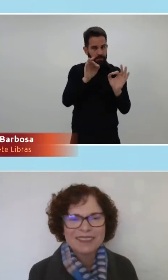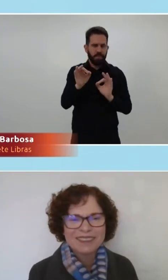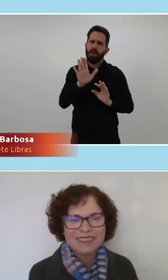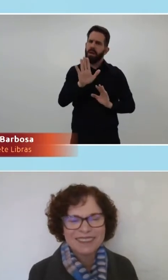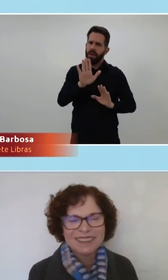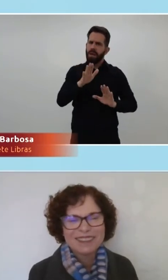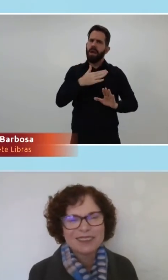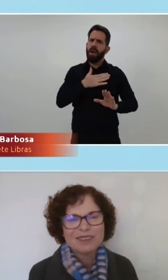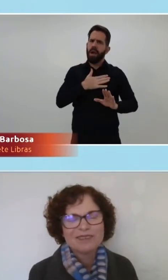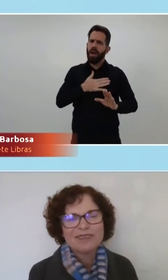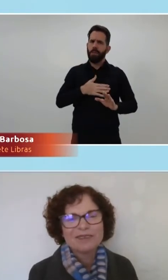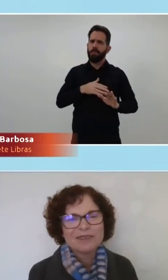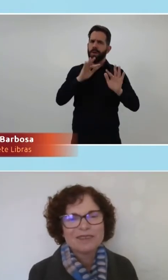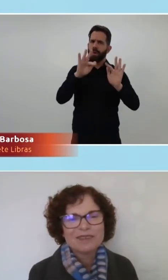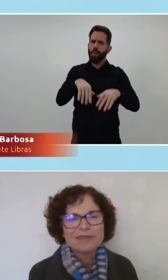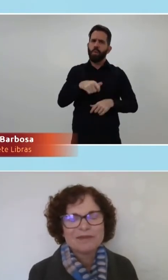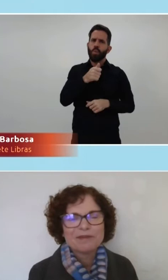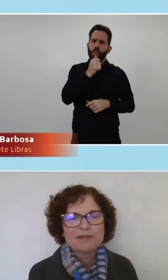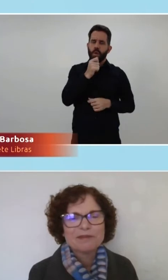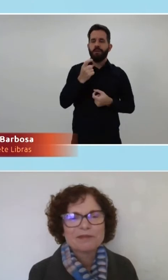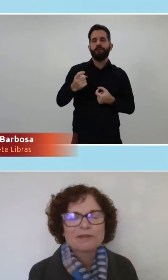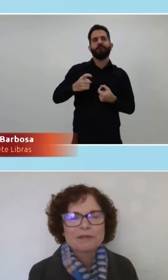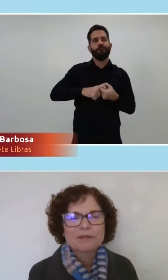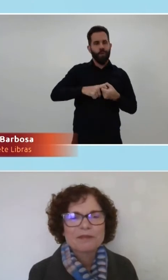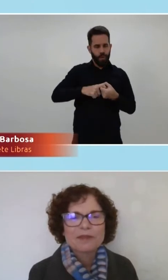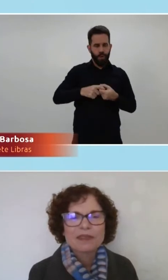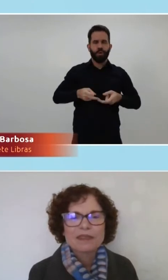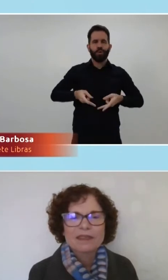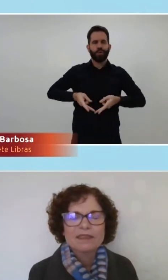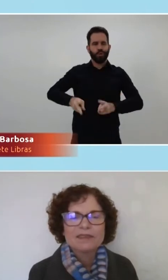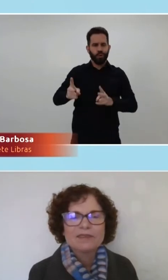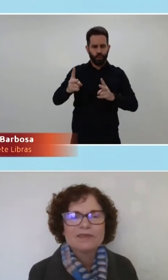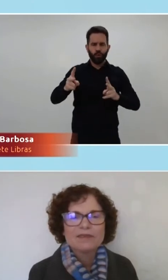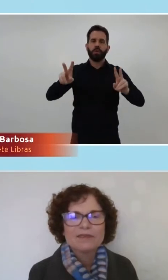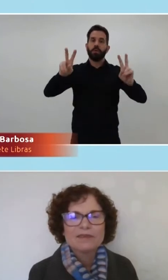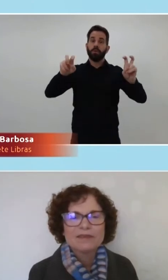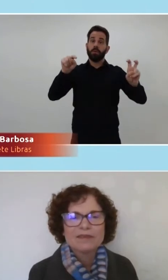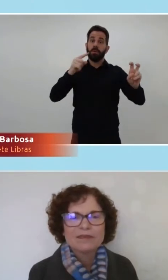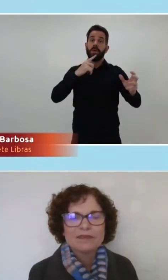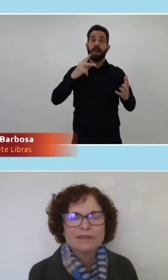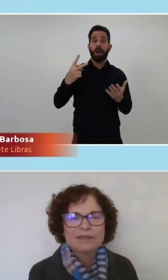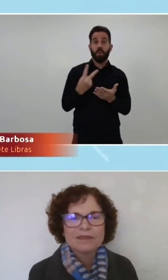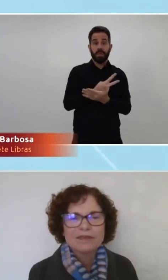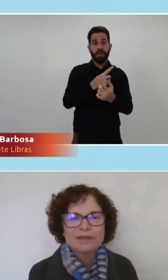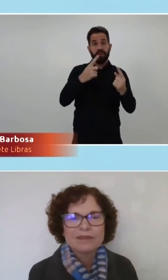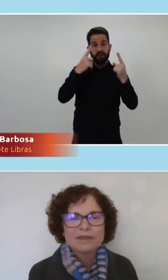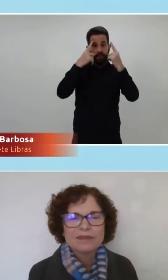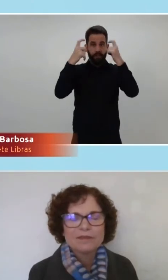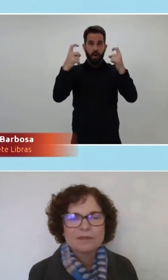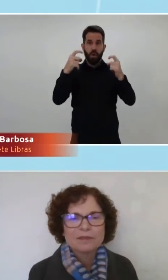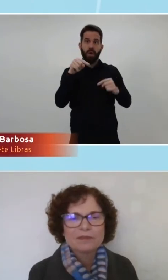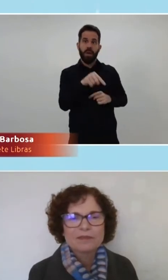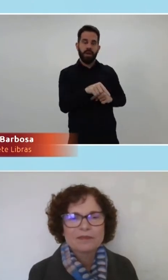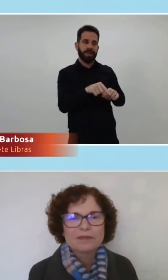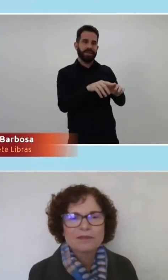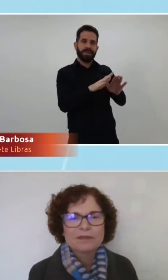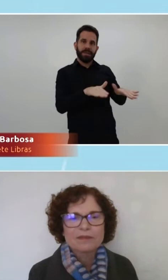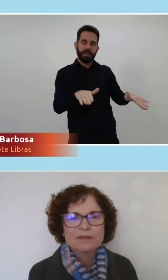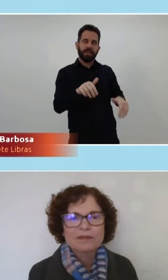terminou. A gente volta daqui a pouquinho para falar sobre um caso de violência contra uma criança, uma adolescente, né? A menina que